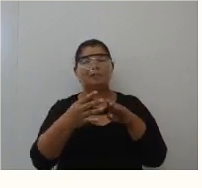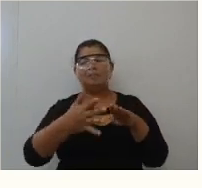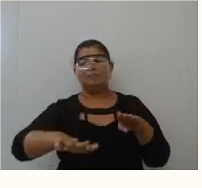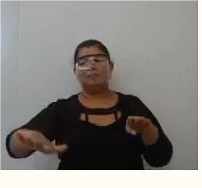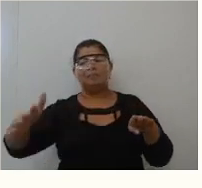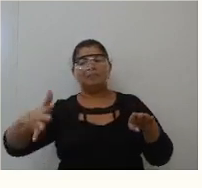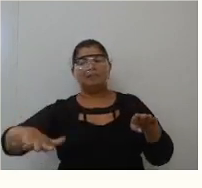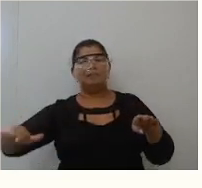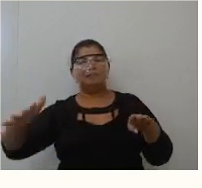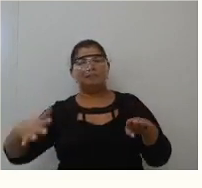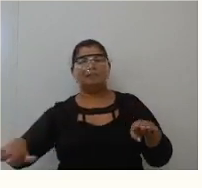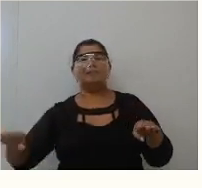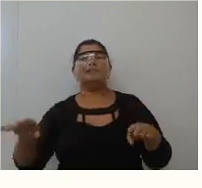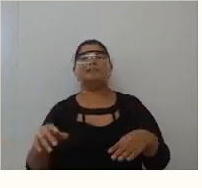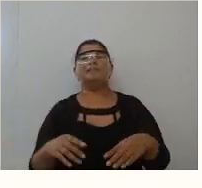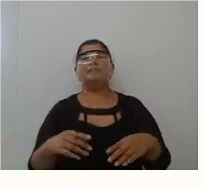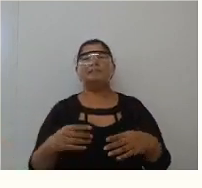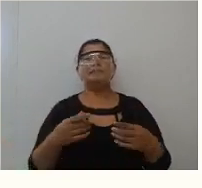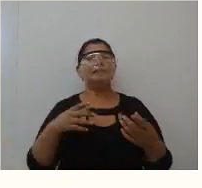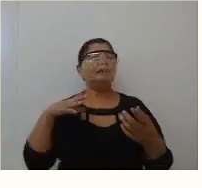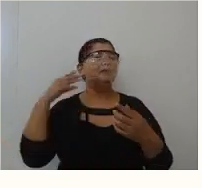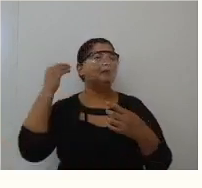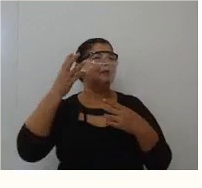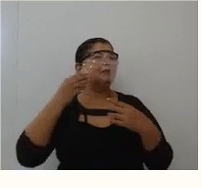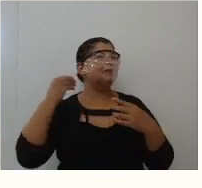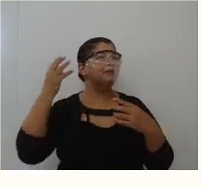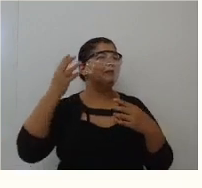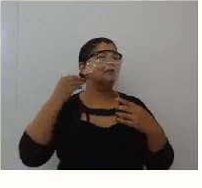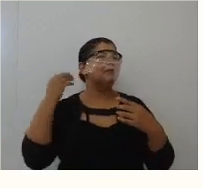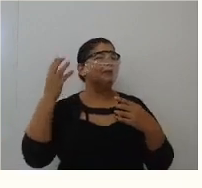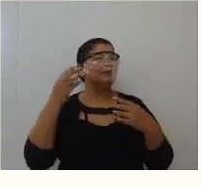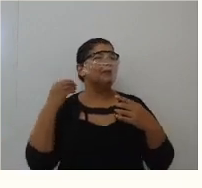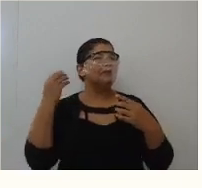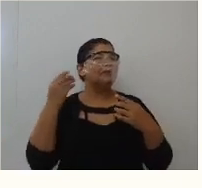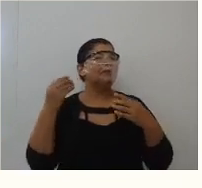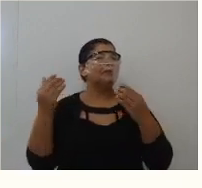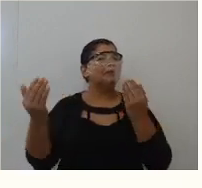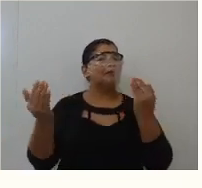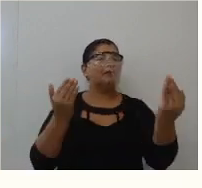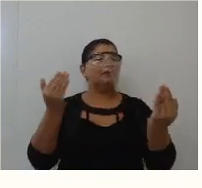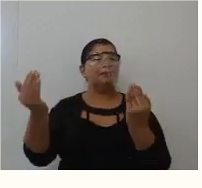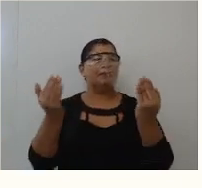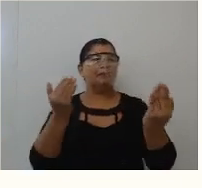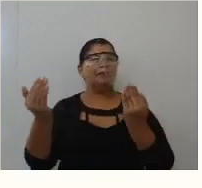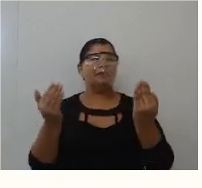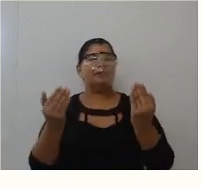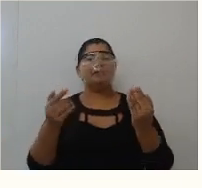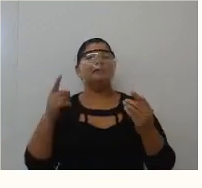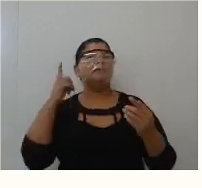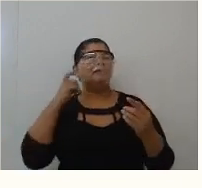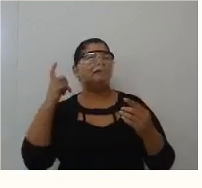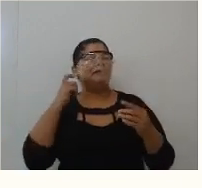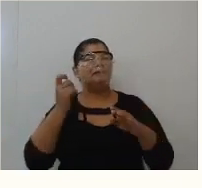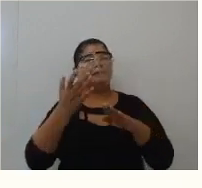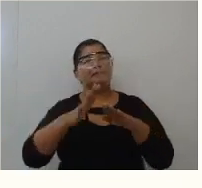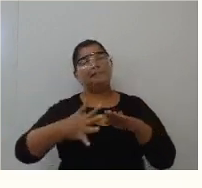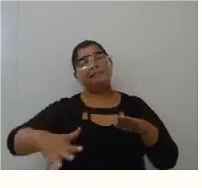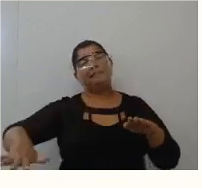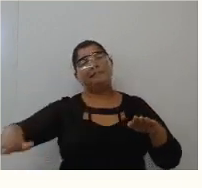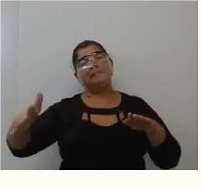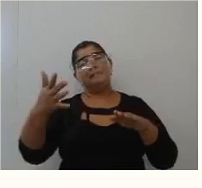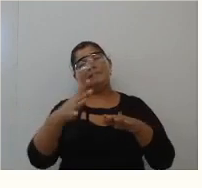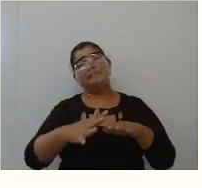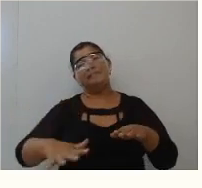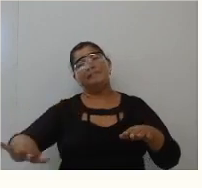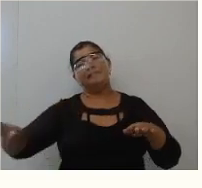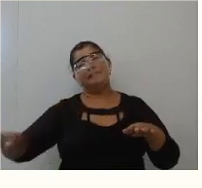das ondas. Ou seja, os bocejos estão sendo comparados ao marulhar das ondas.